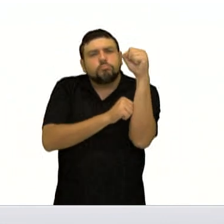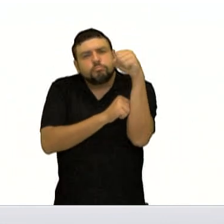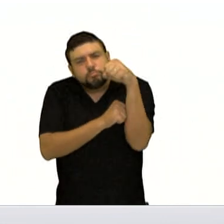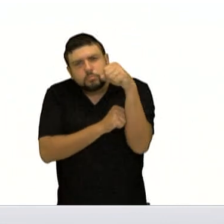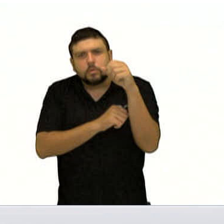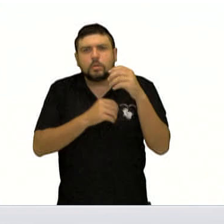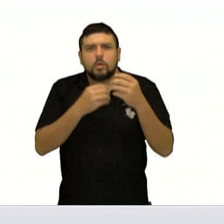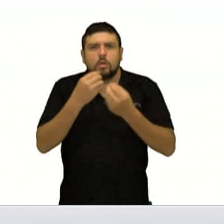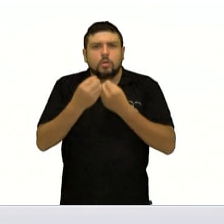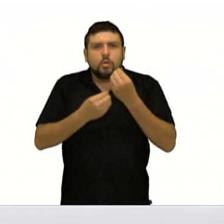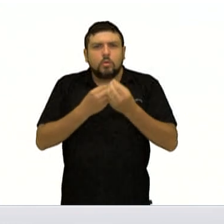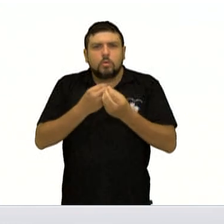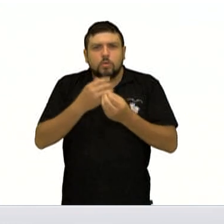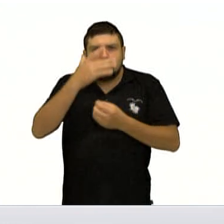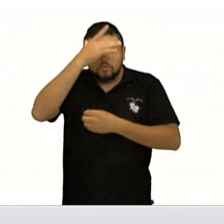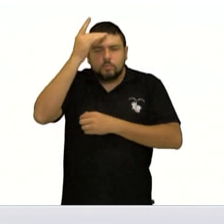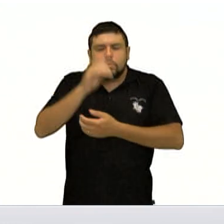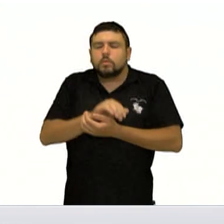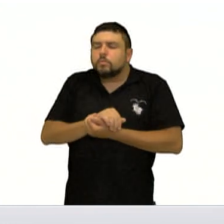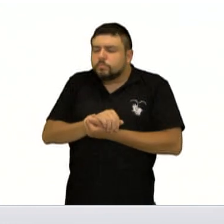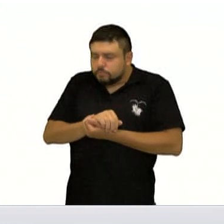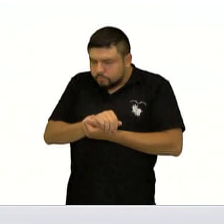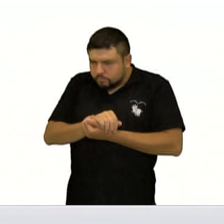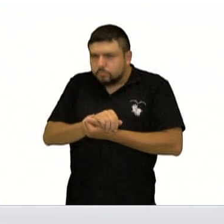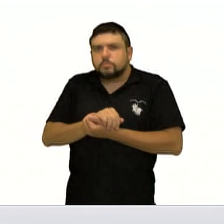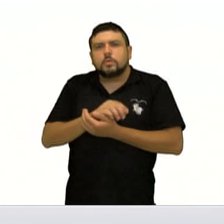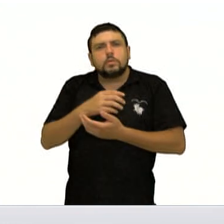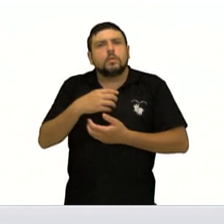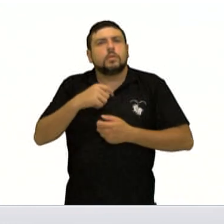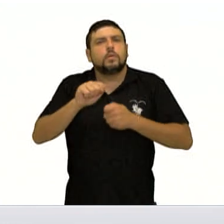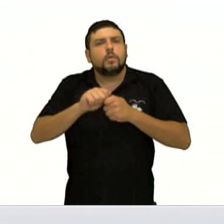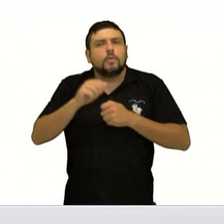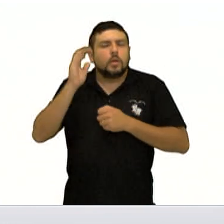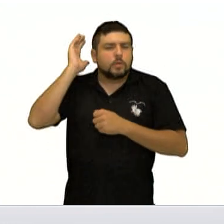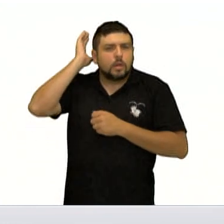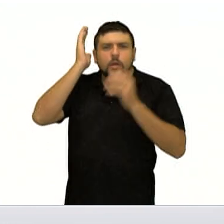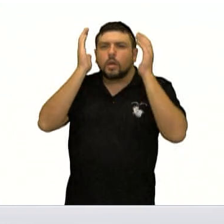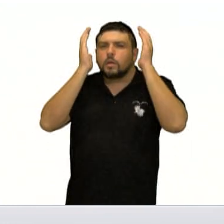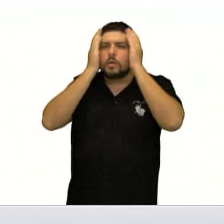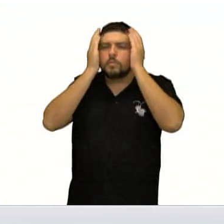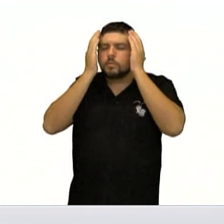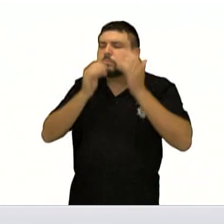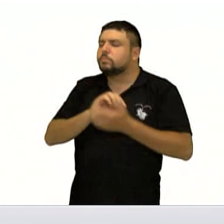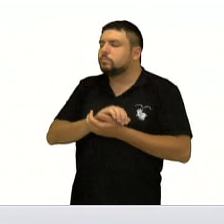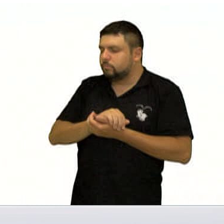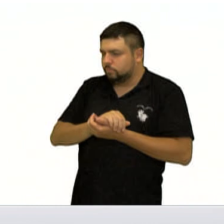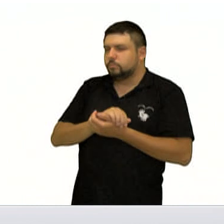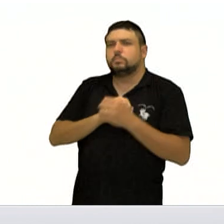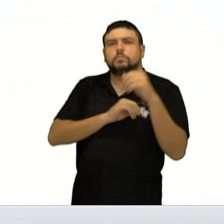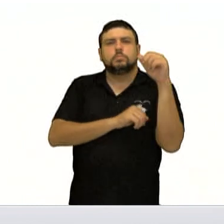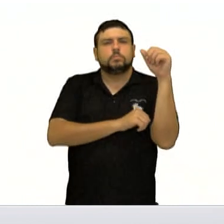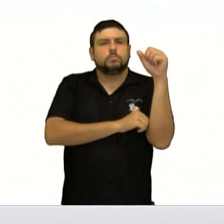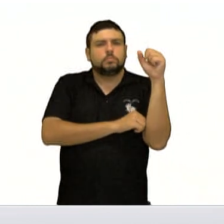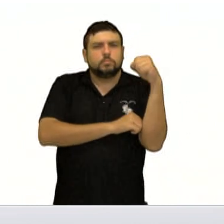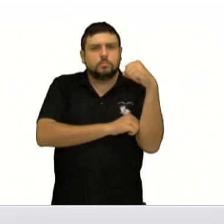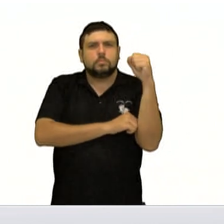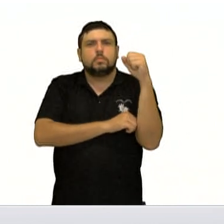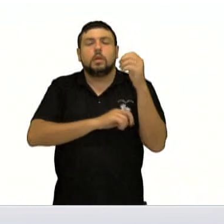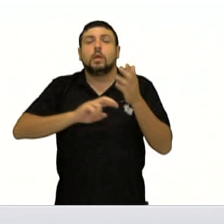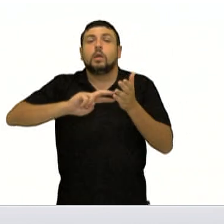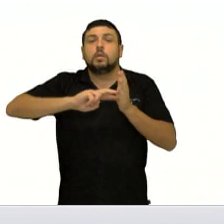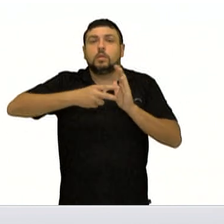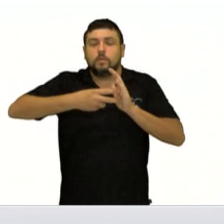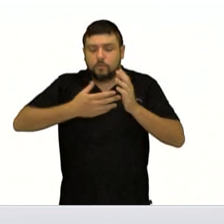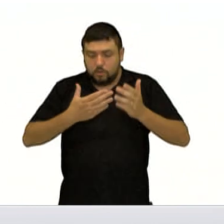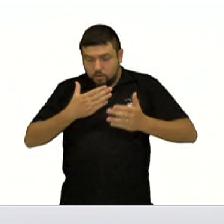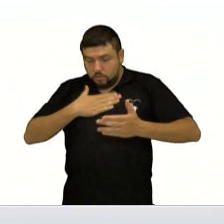a cabeça discretamente ao fazer namastê para outra pessoa com o significado de que o divino dentro de